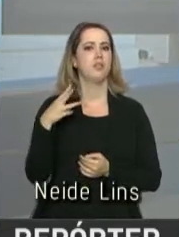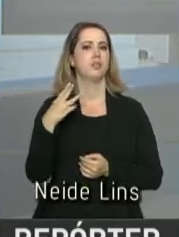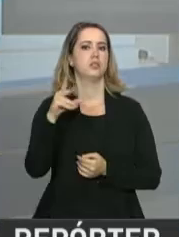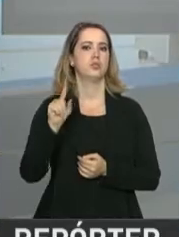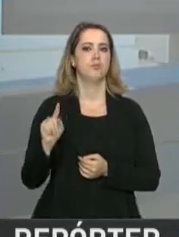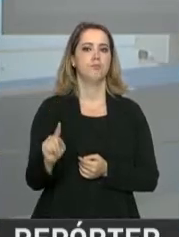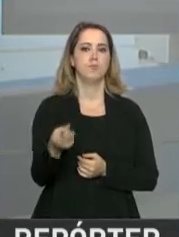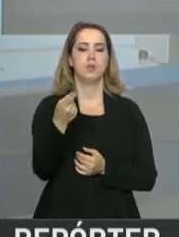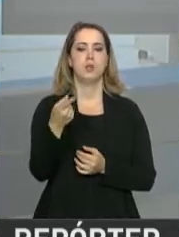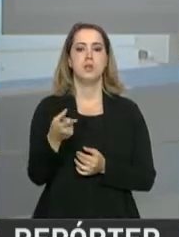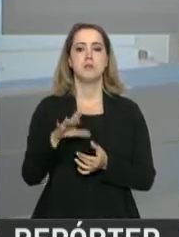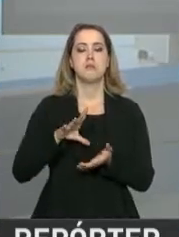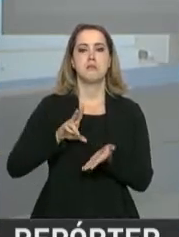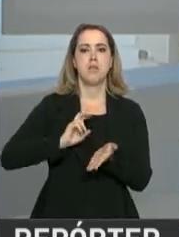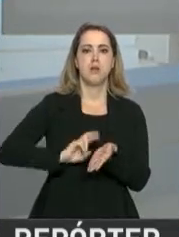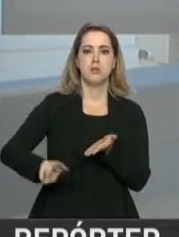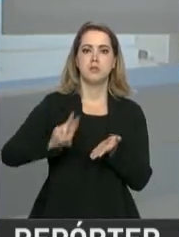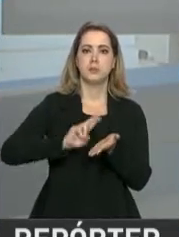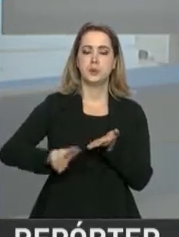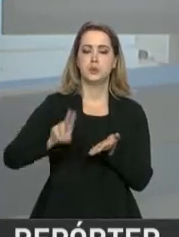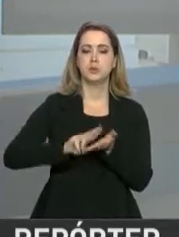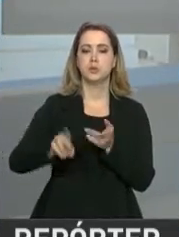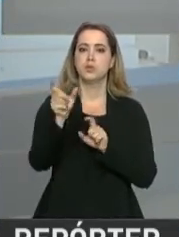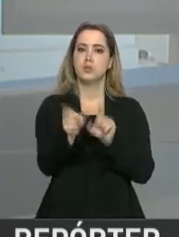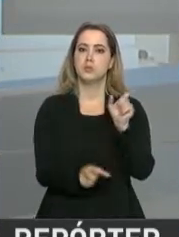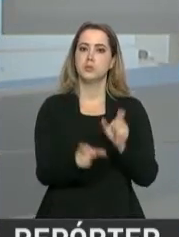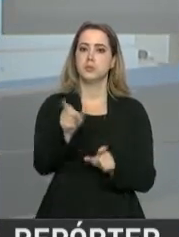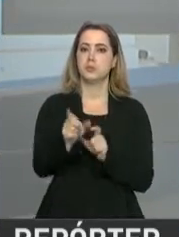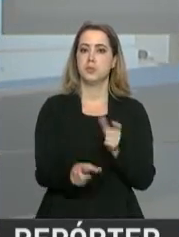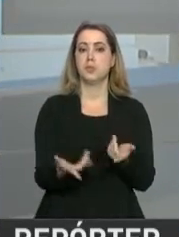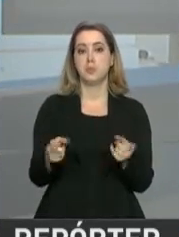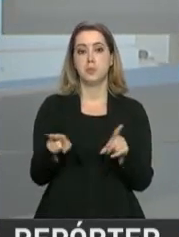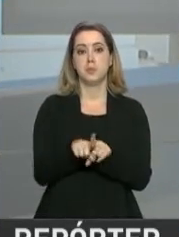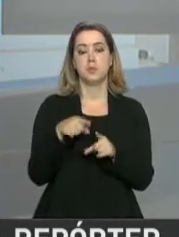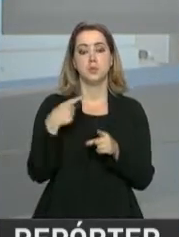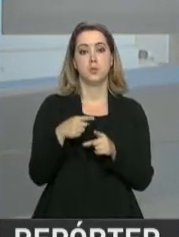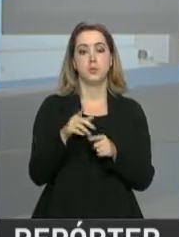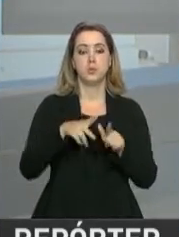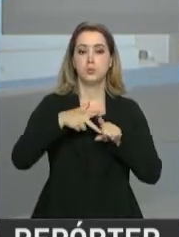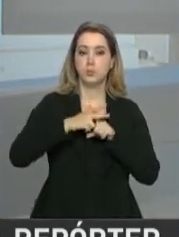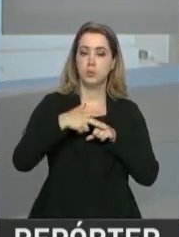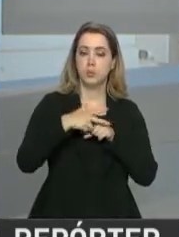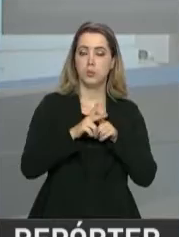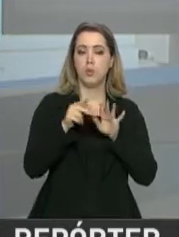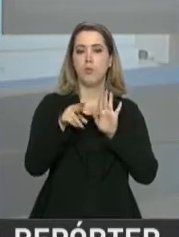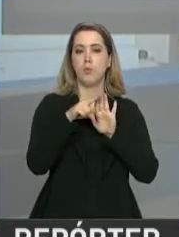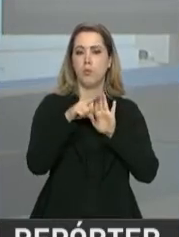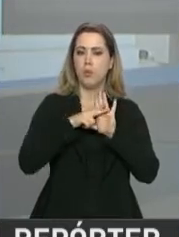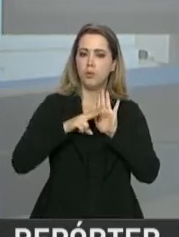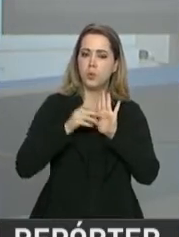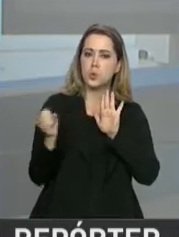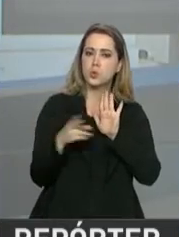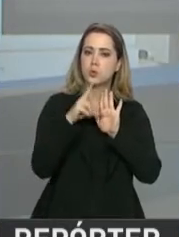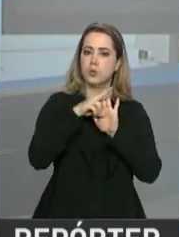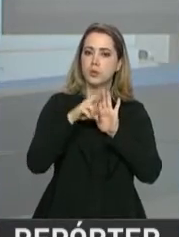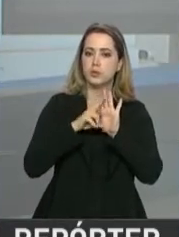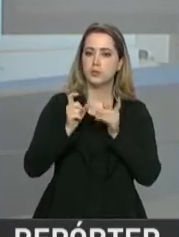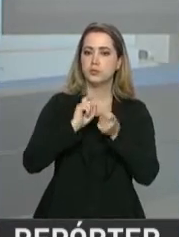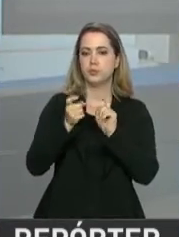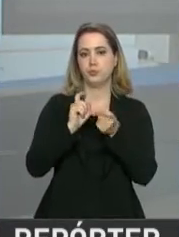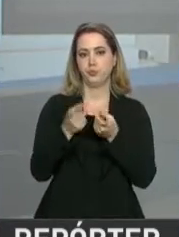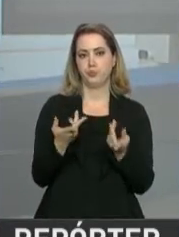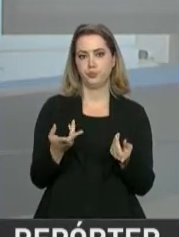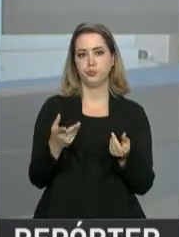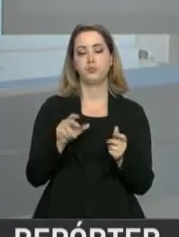3 mil cargos já foram extintos pelo governo federal com a reforma administrativa. O balanço foi apresentado no fim da tarde pelo Ministério